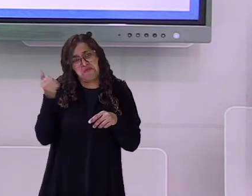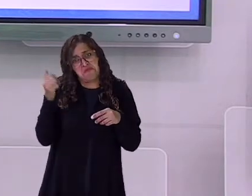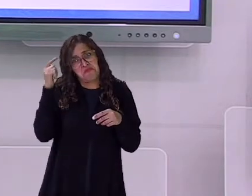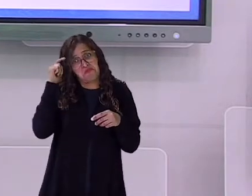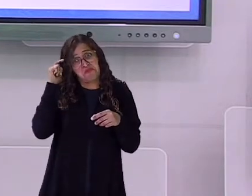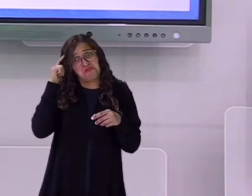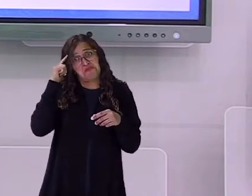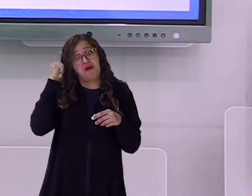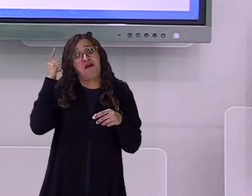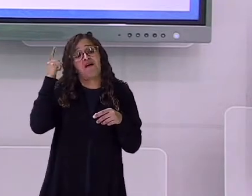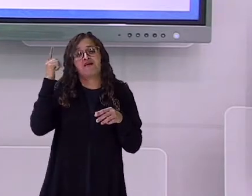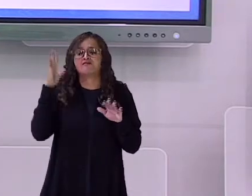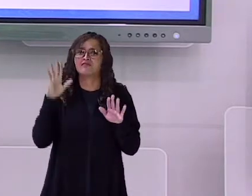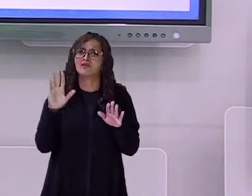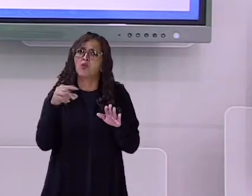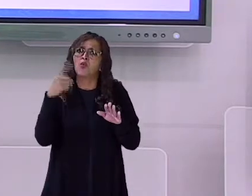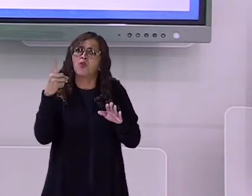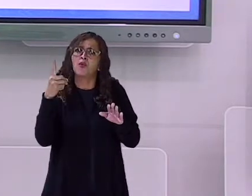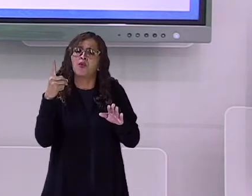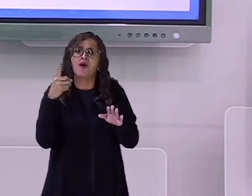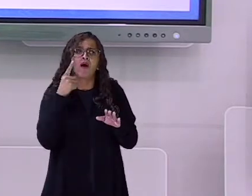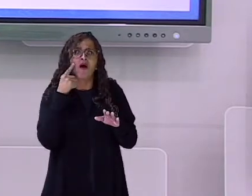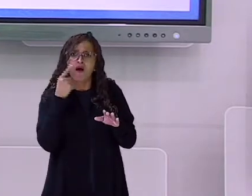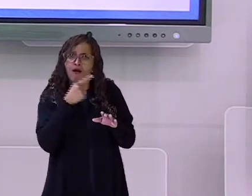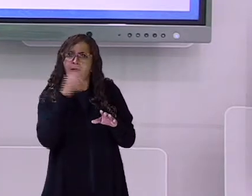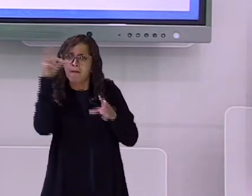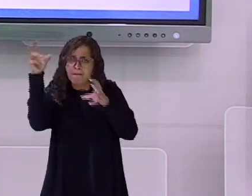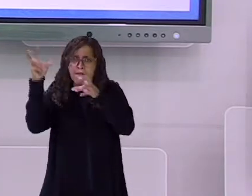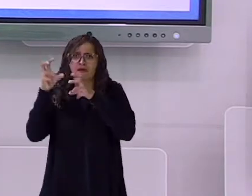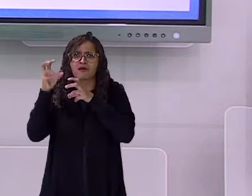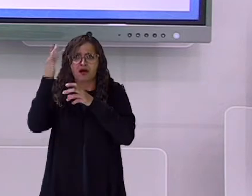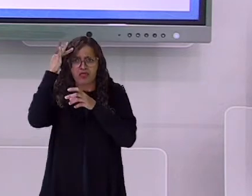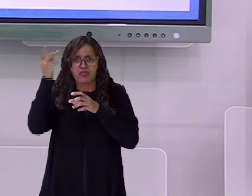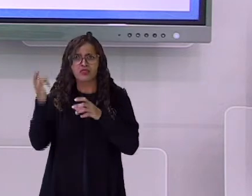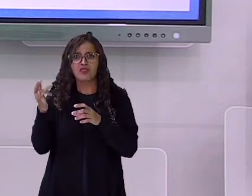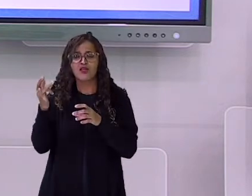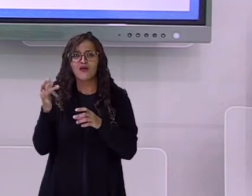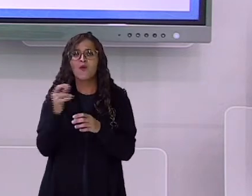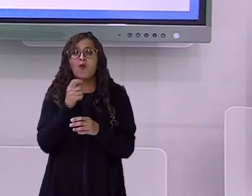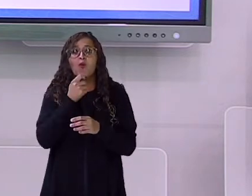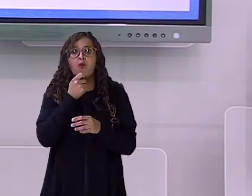essa aula, eu descobri que eu sei tocar um instrumento de sopro, o apito.